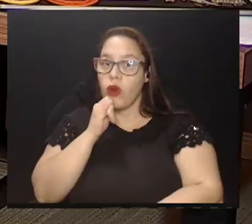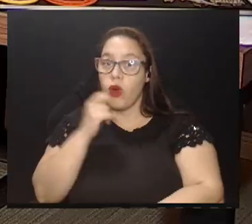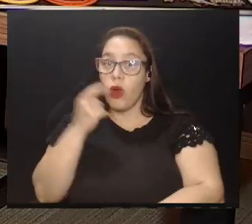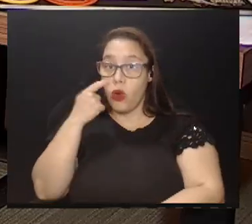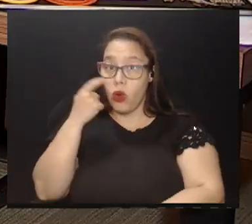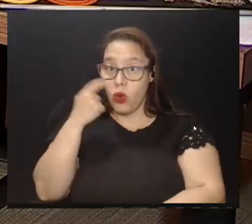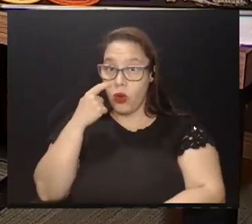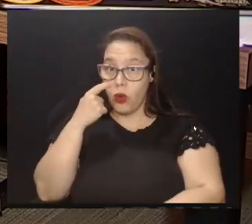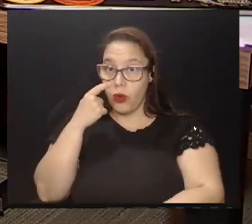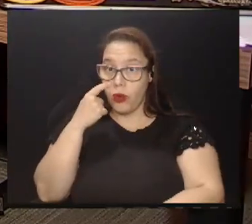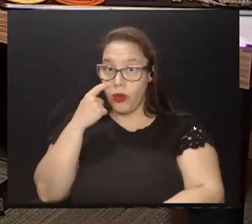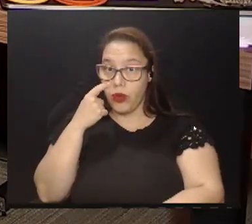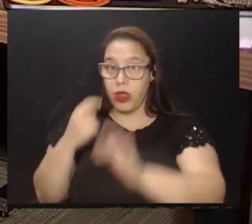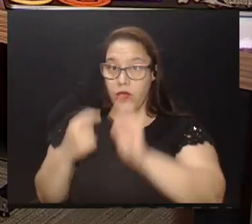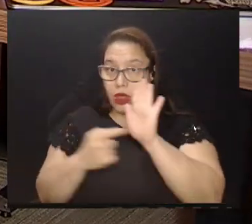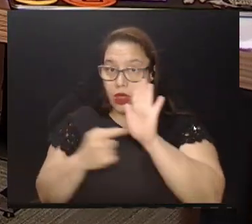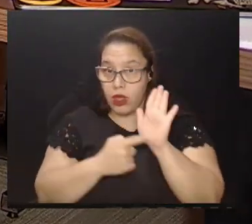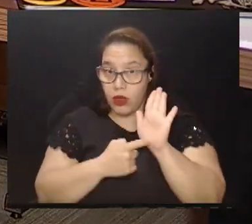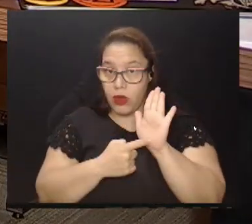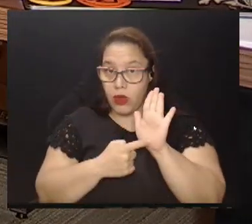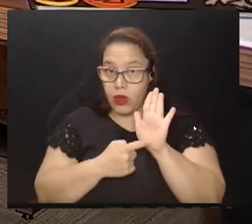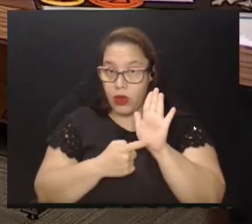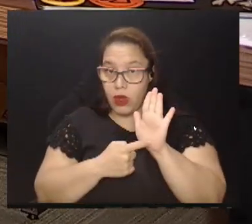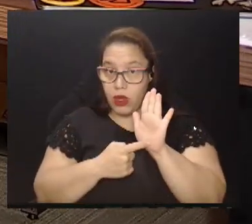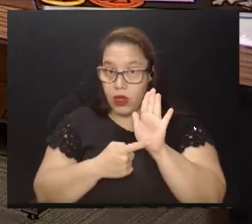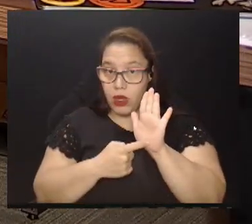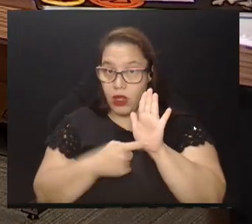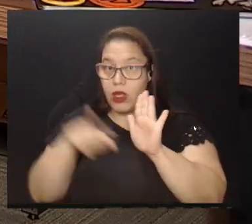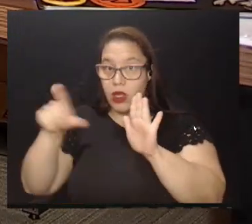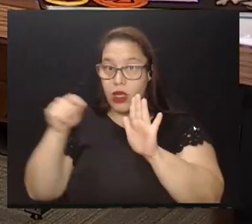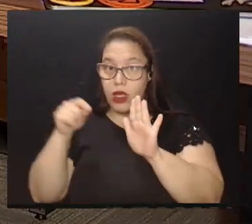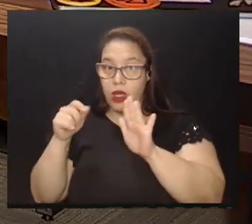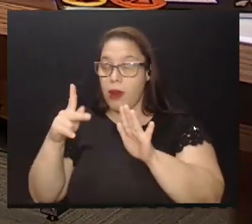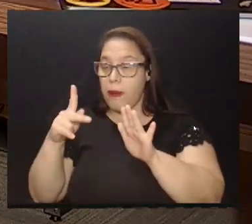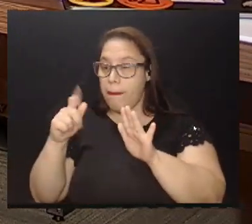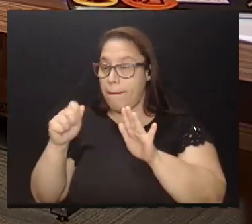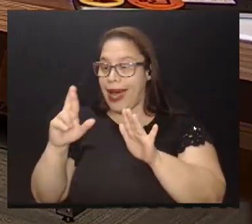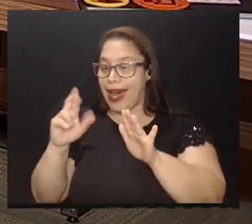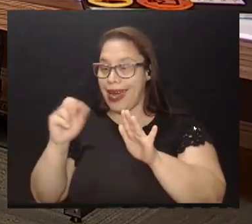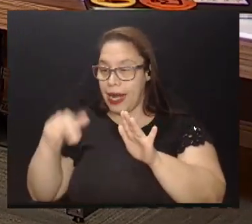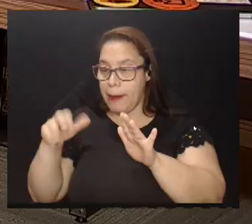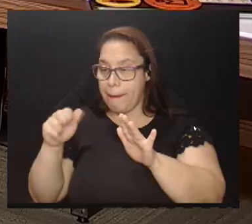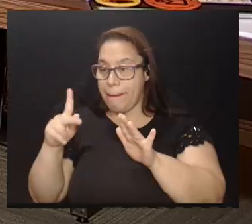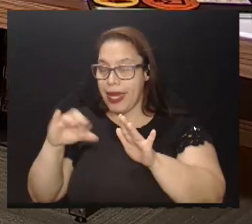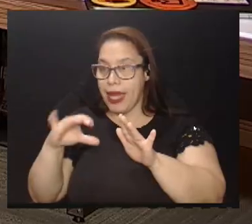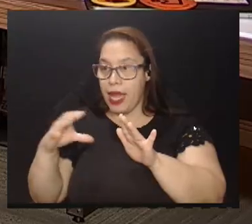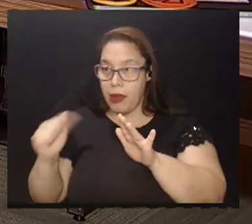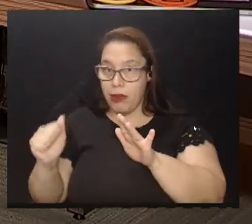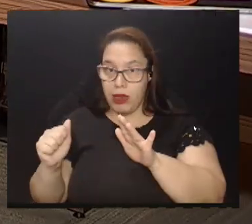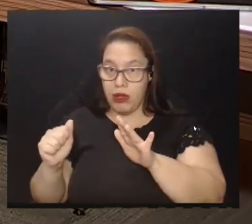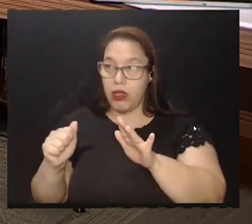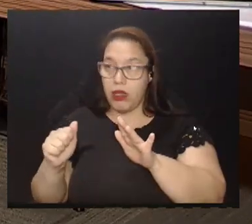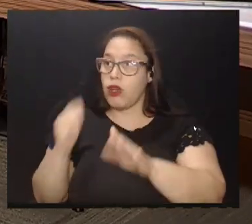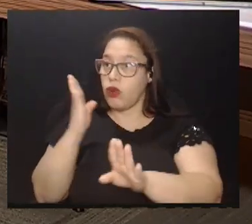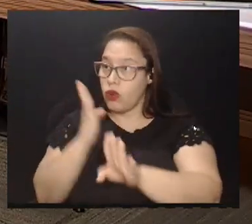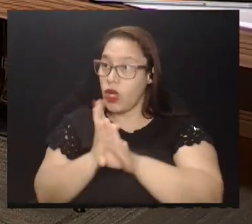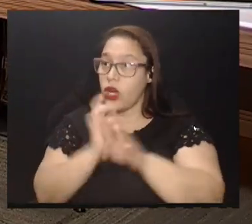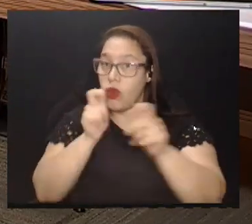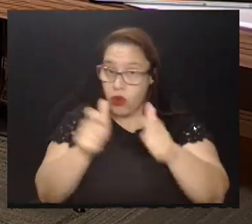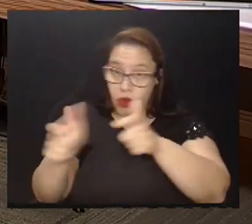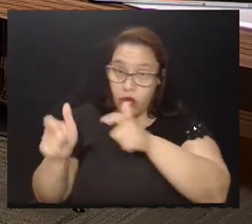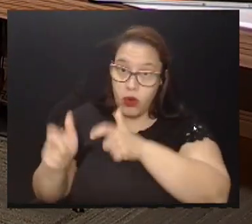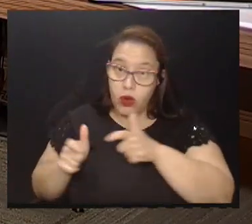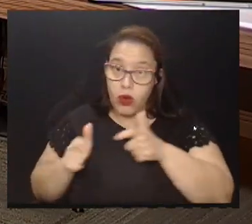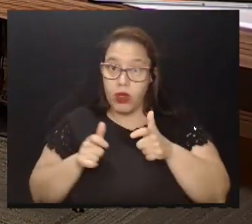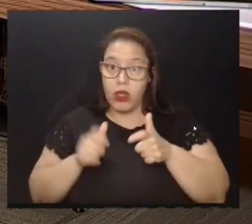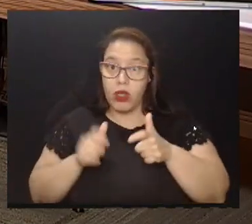né? A gente escolheu Paranapiacaba, né? Então, por exemplo, quando a gente vai chegar nesses espaços, a gente já visitou isso,